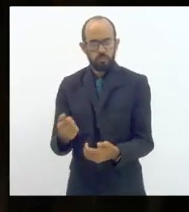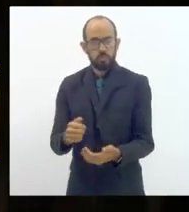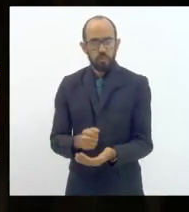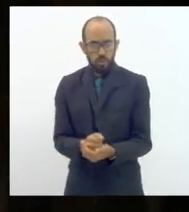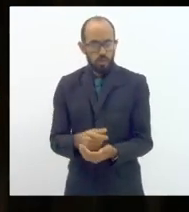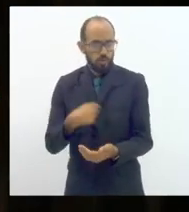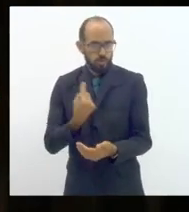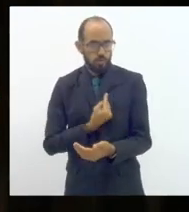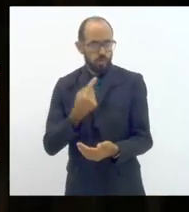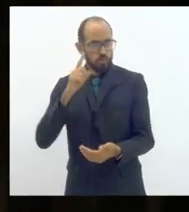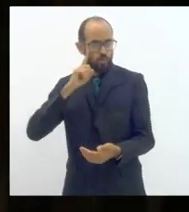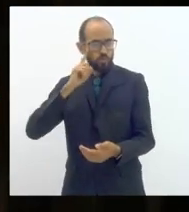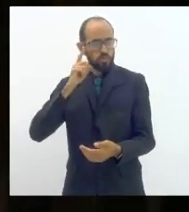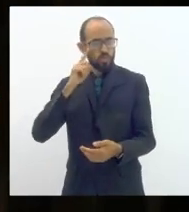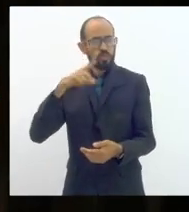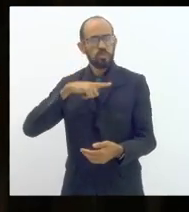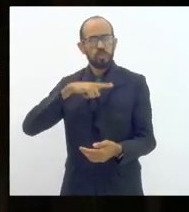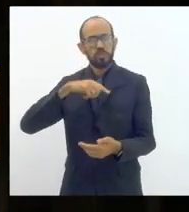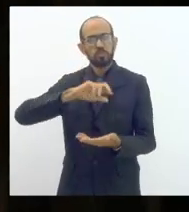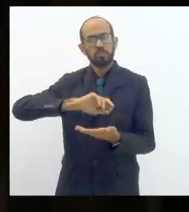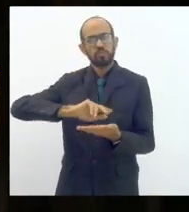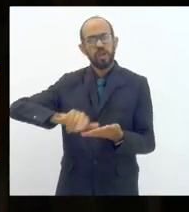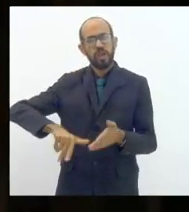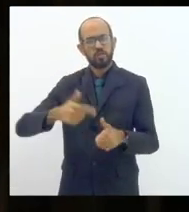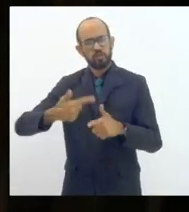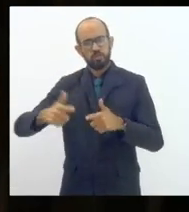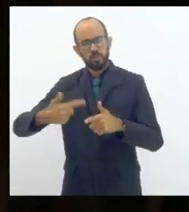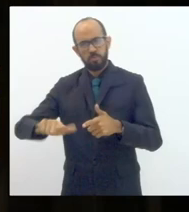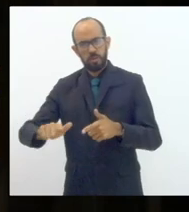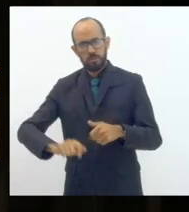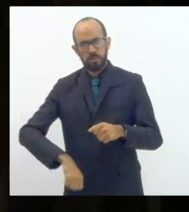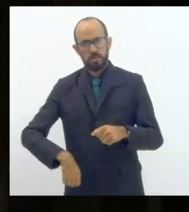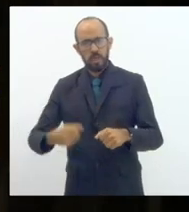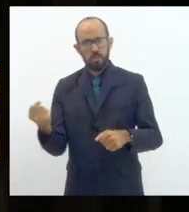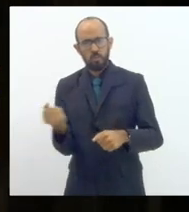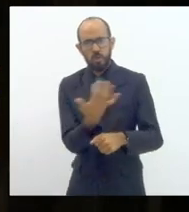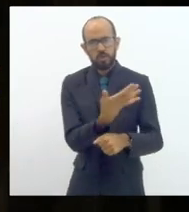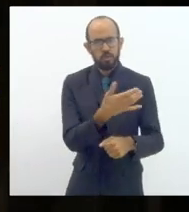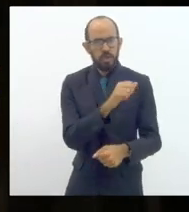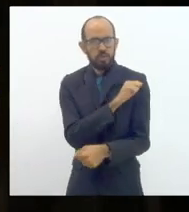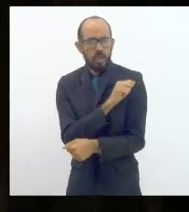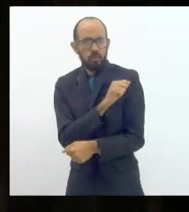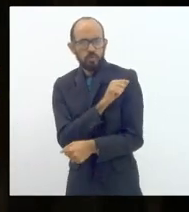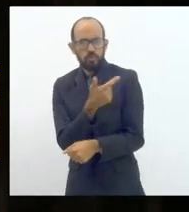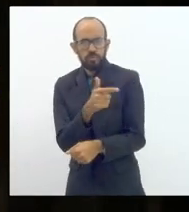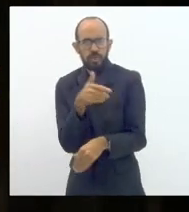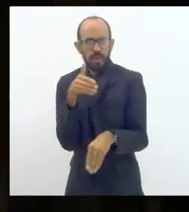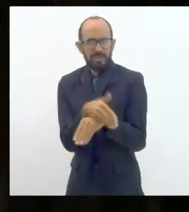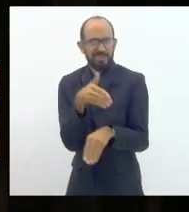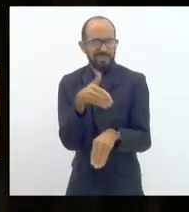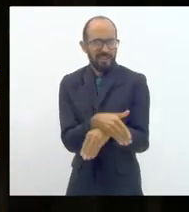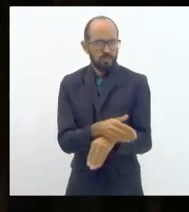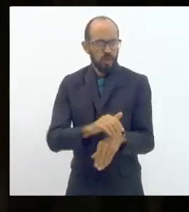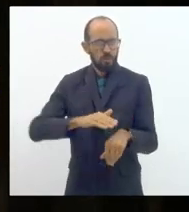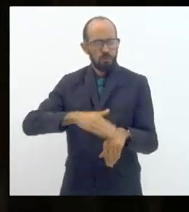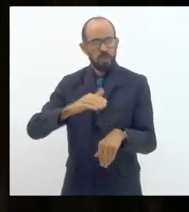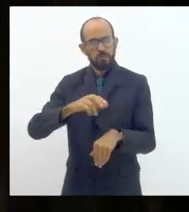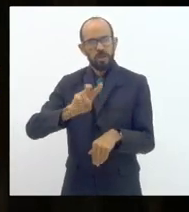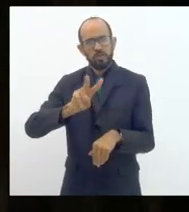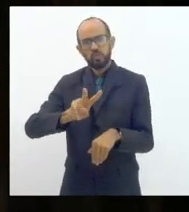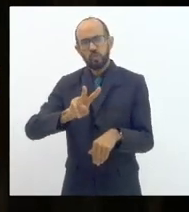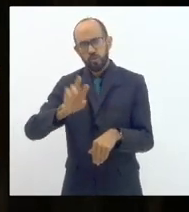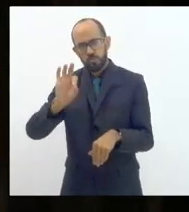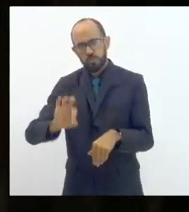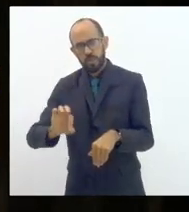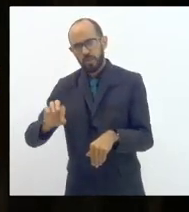muitos problemas, e um deles é esse que vou ler agora para vocês. Número de estudantes sem acesso à educação no estado do Rio cresce de 2% para